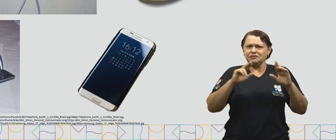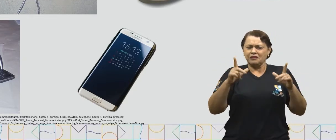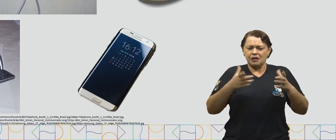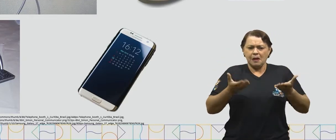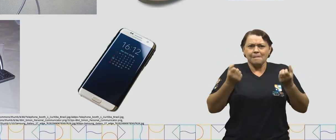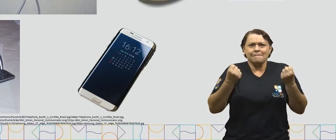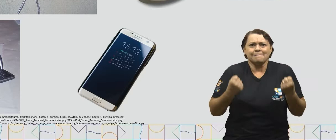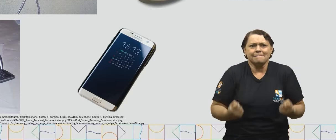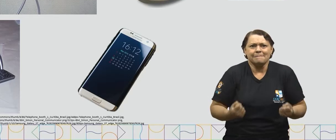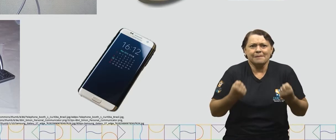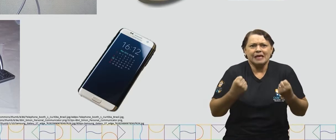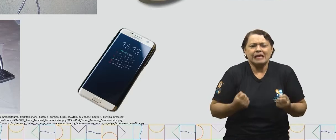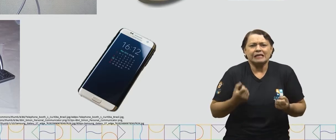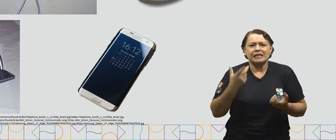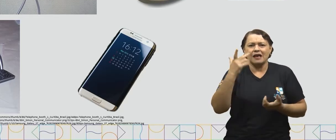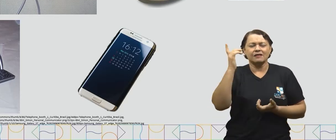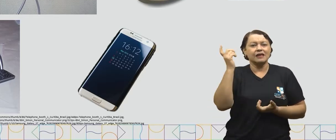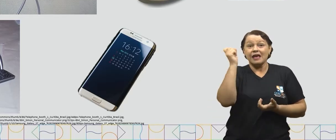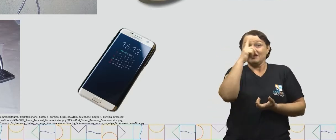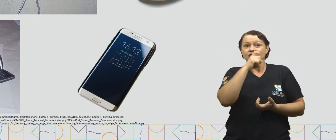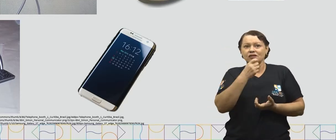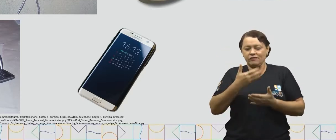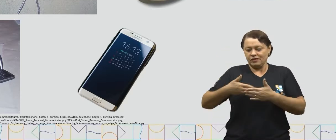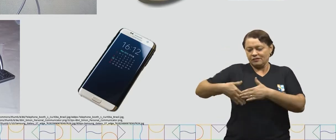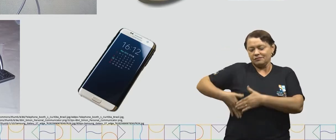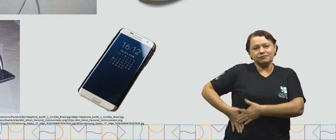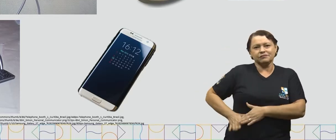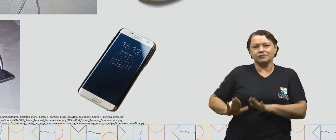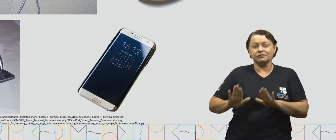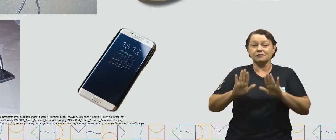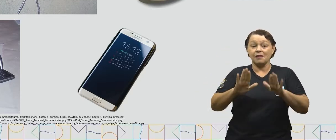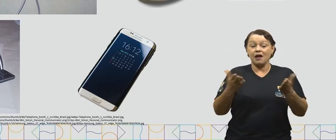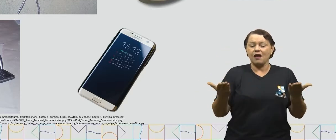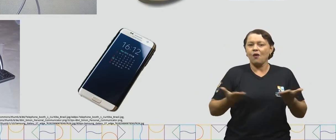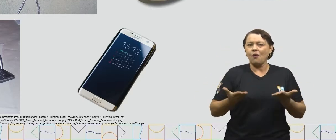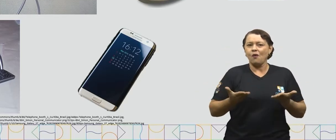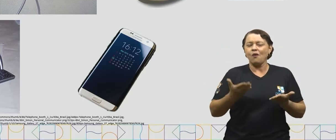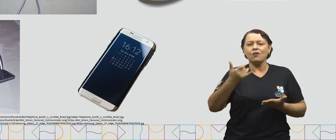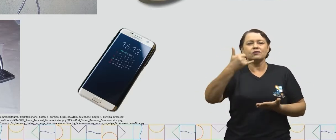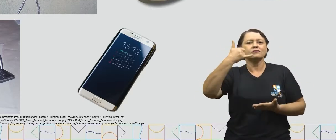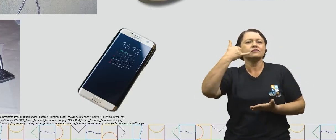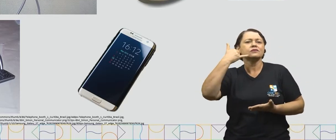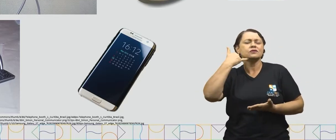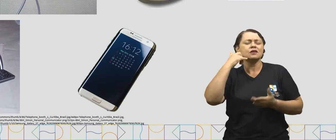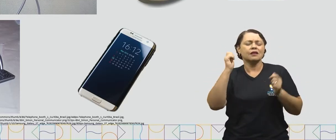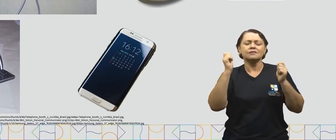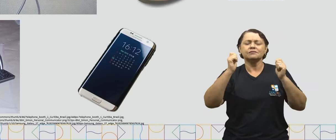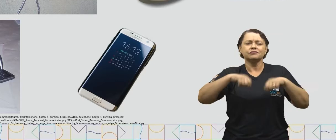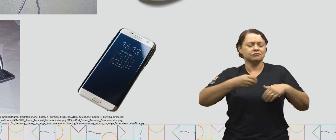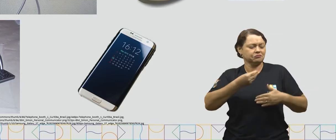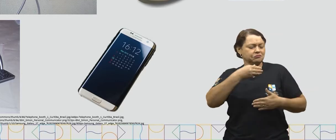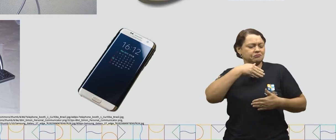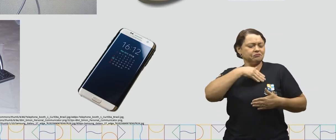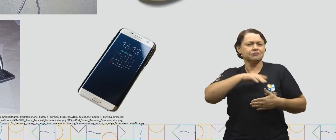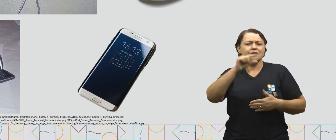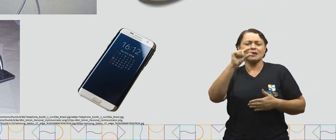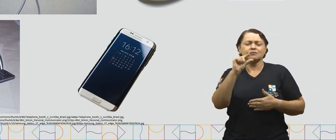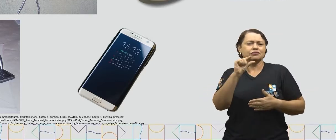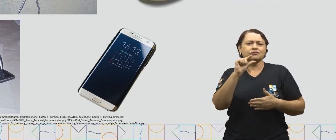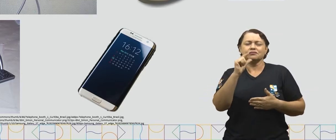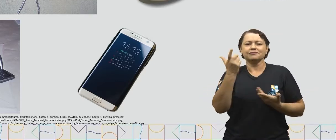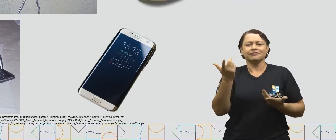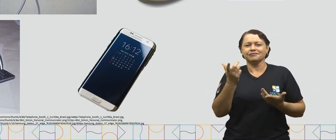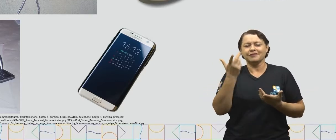bem grandes e difíceis de andar com eles na mão, diferentemente dos aparelhos de hoje em dia, que se pode colocar nos bolsos com